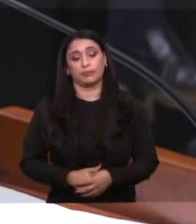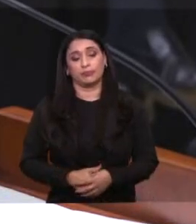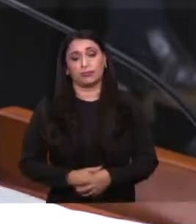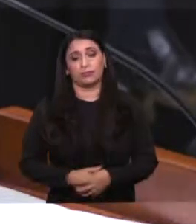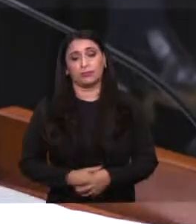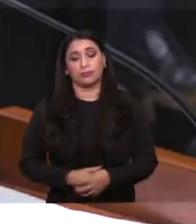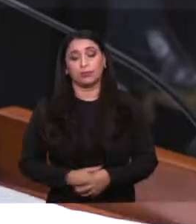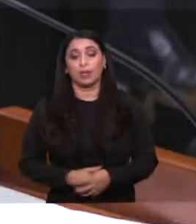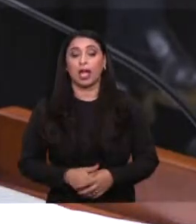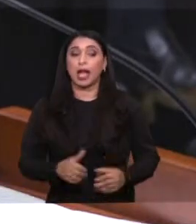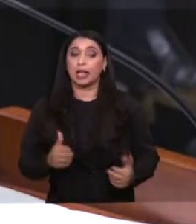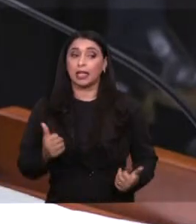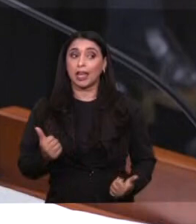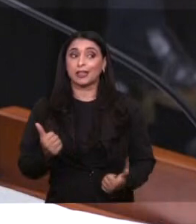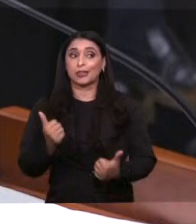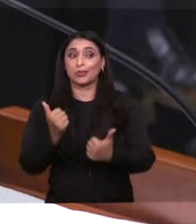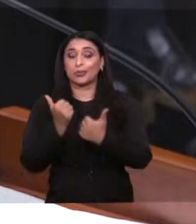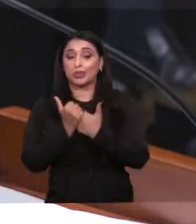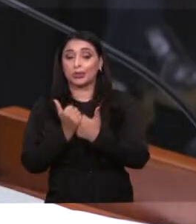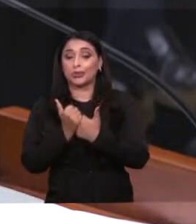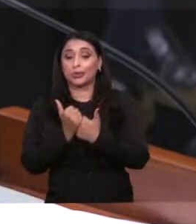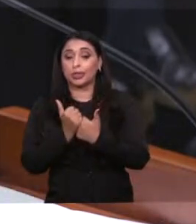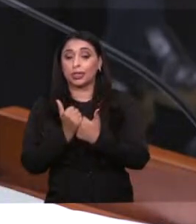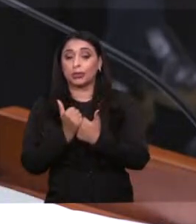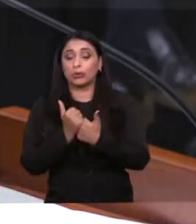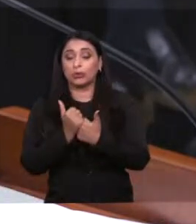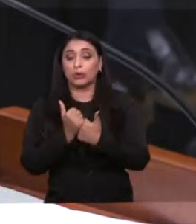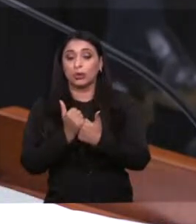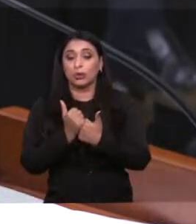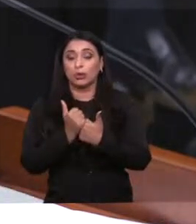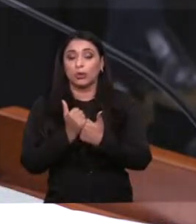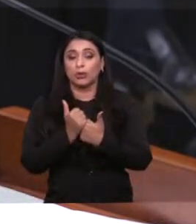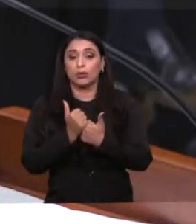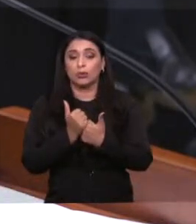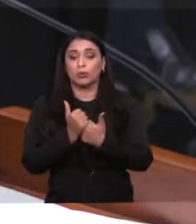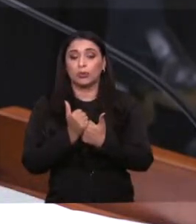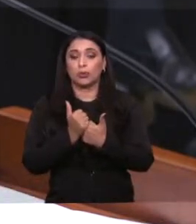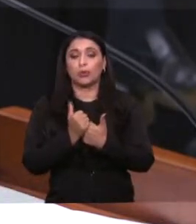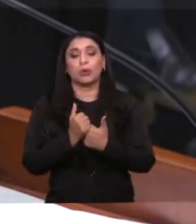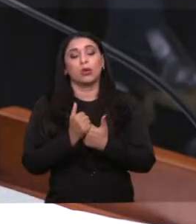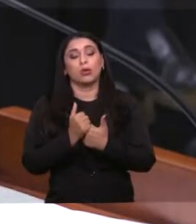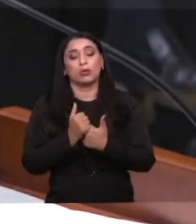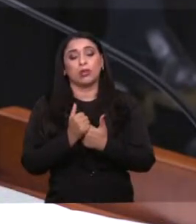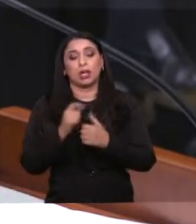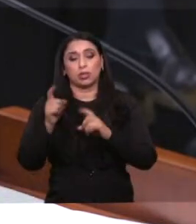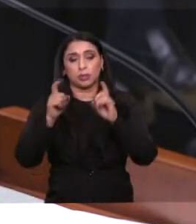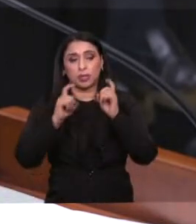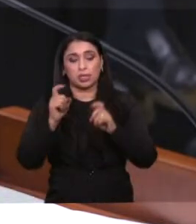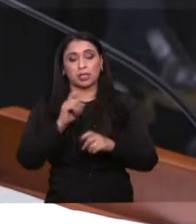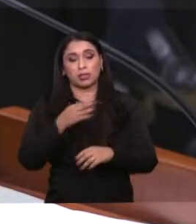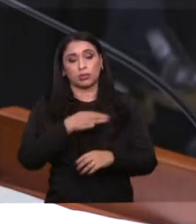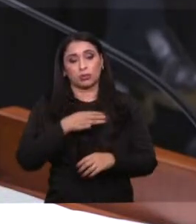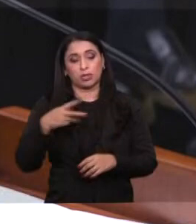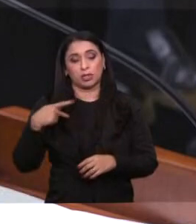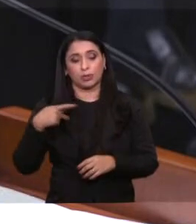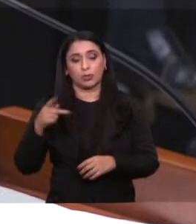E ele é substituído por órgãos superiores da administração do Ministério